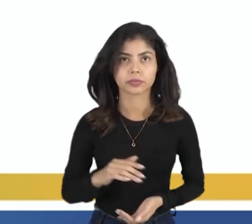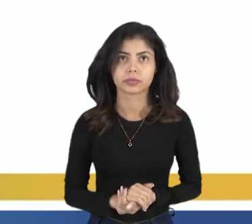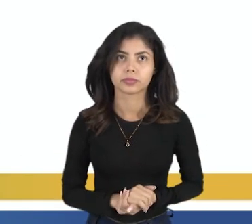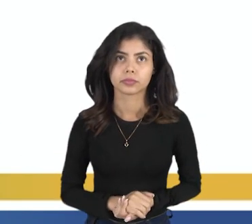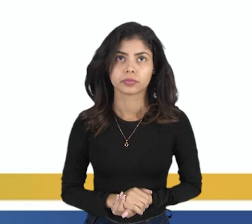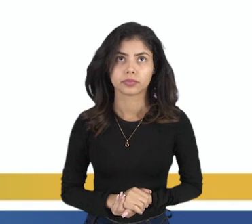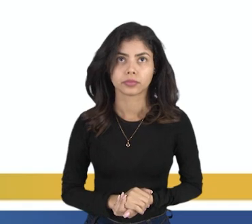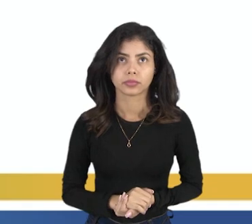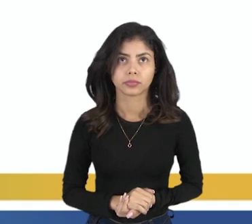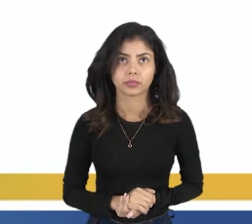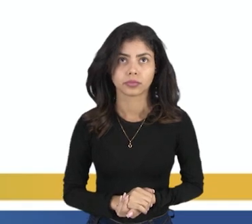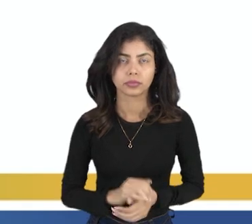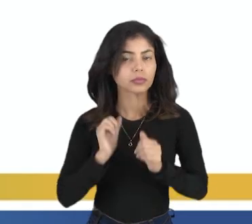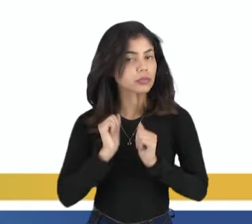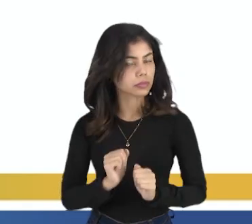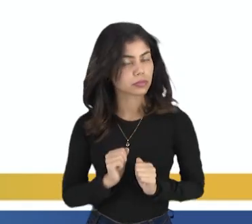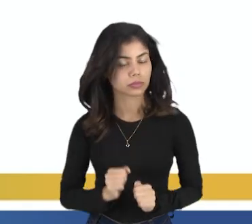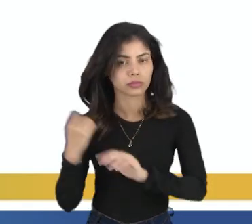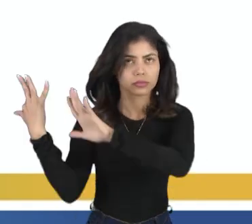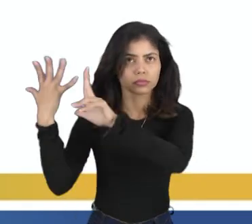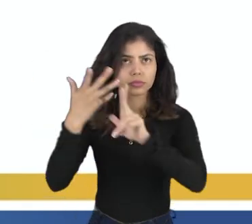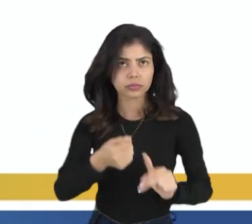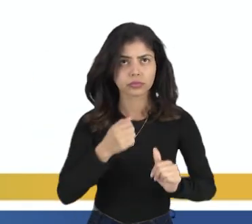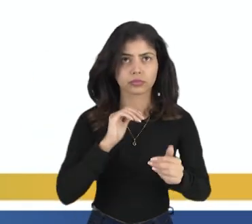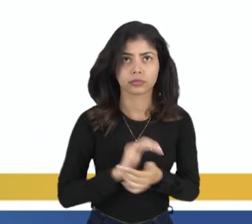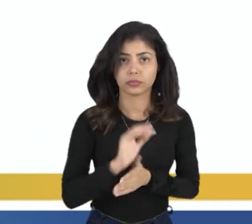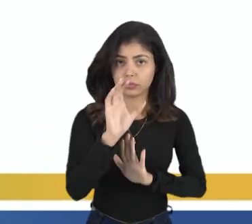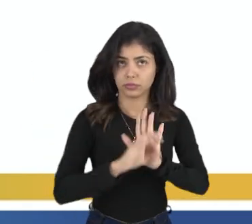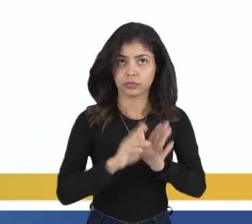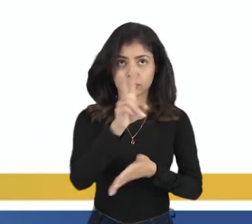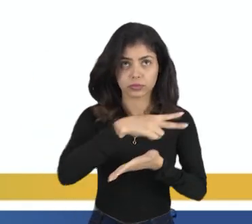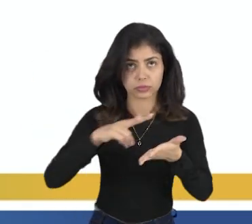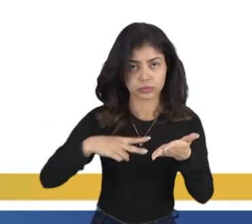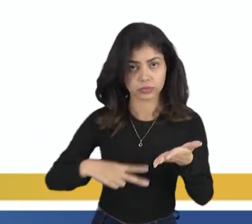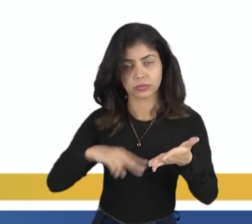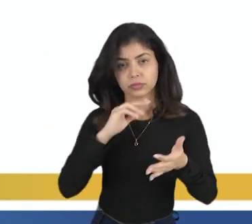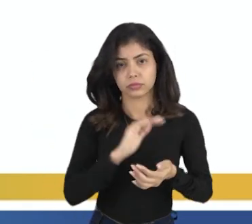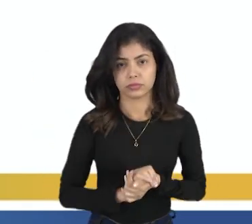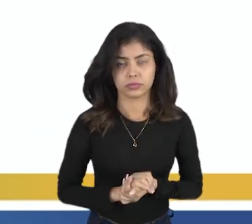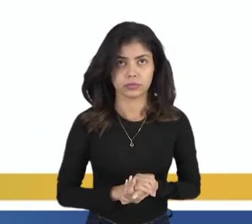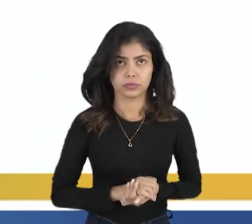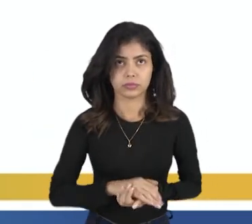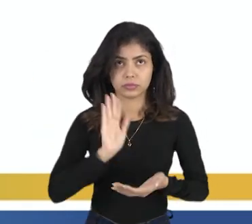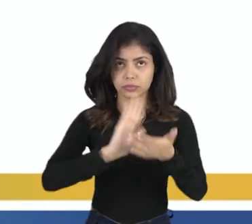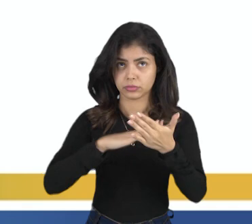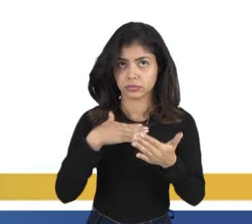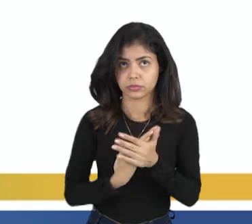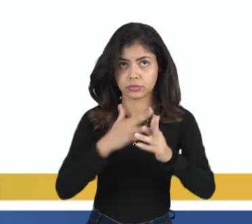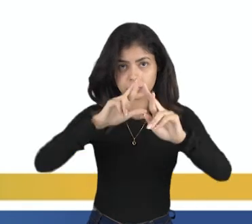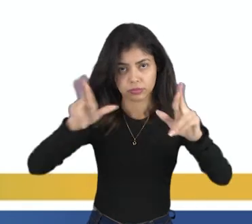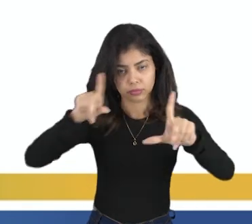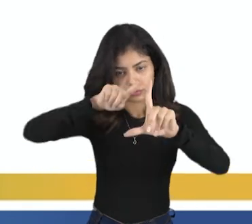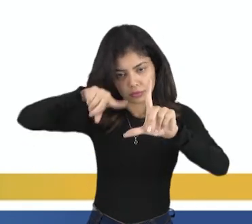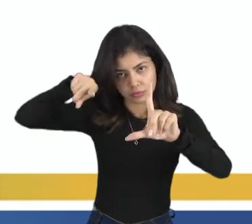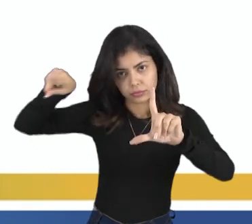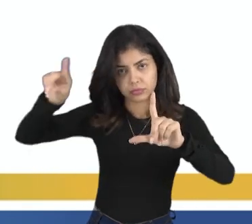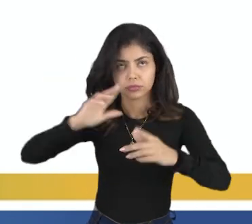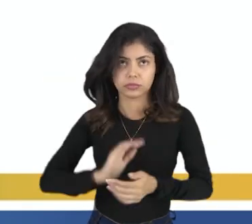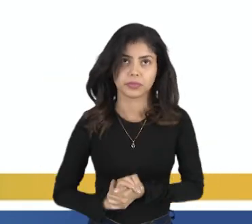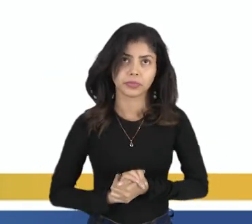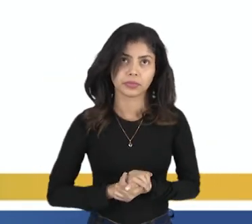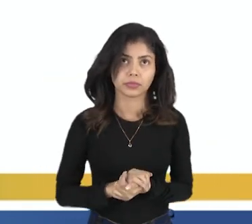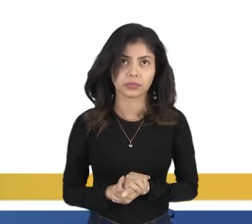gente, nós podemos, retomar aí o conteúdo, de leitura e interpretação